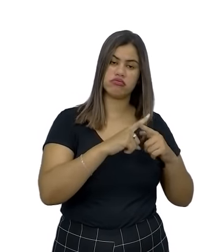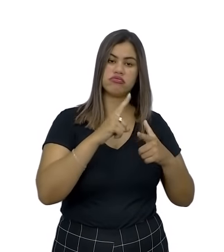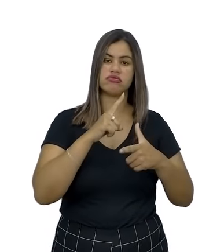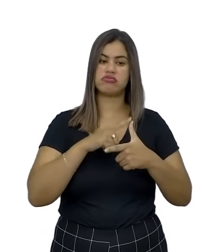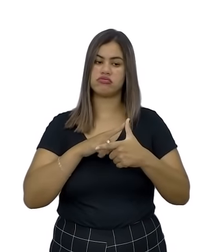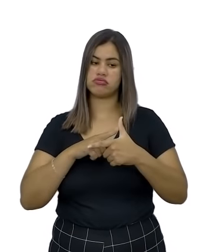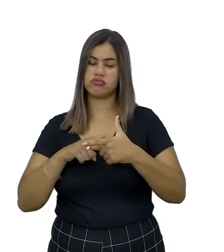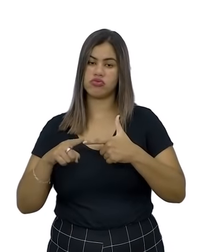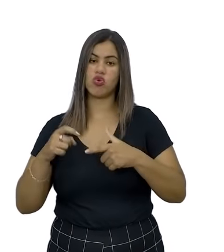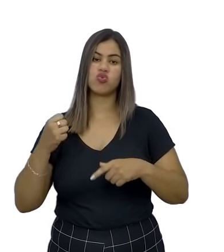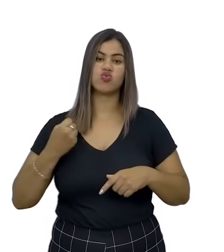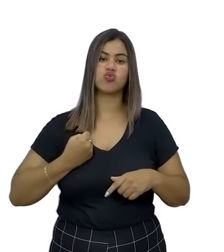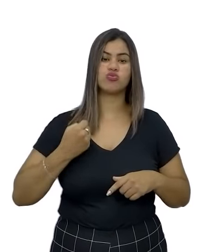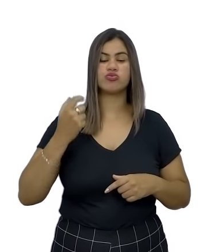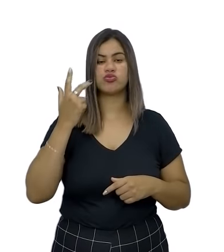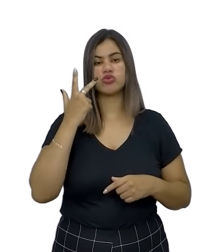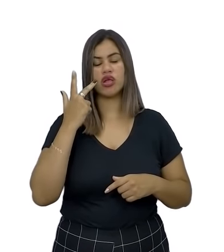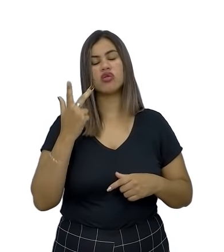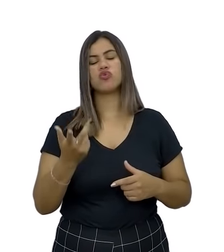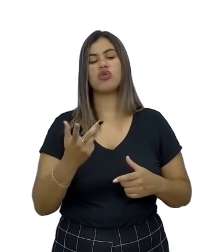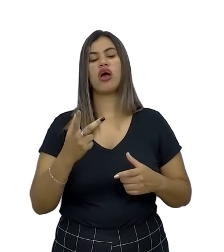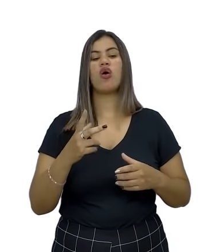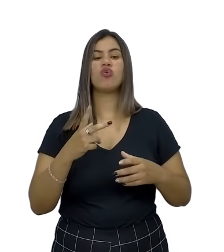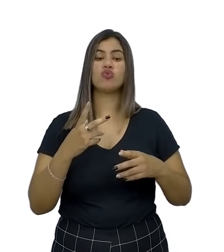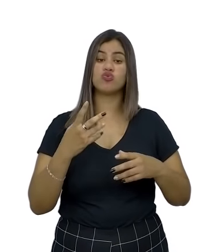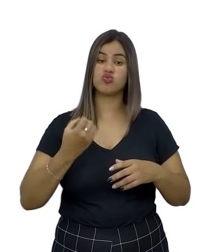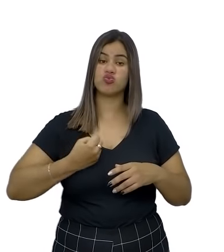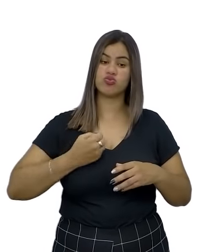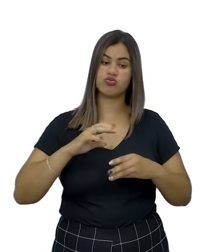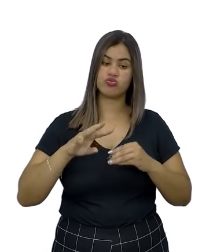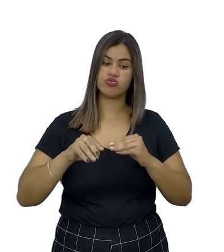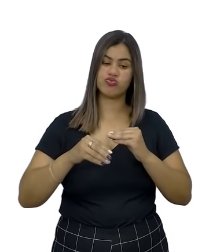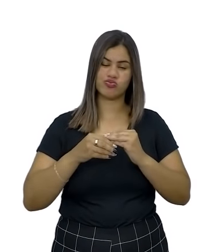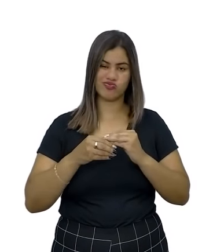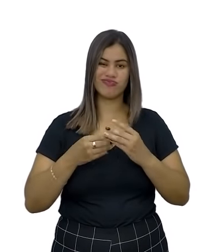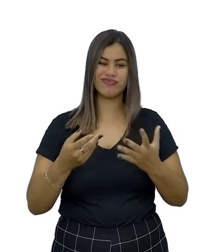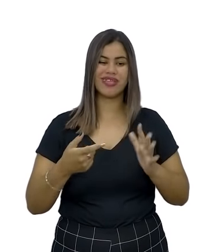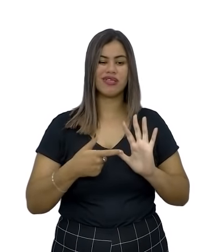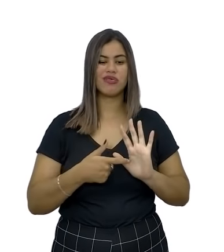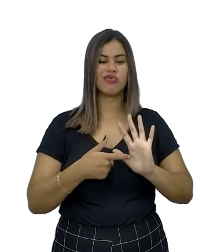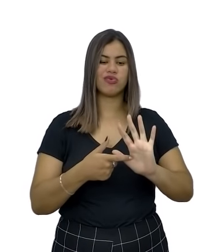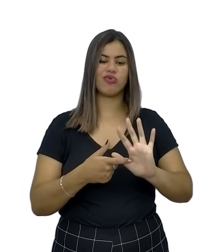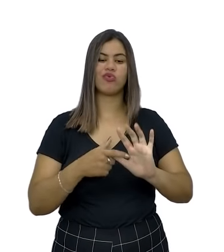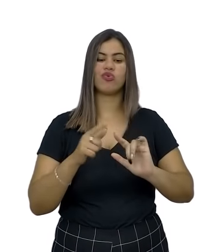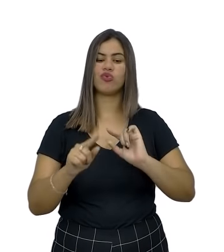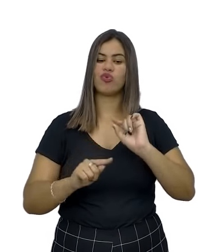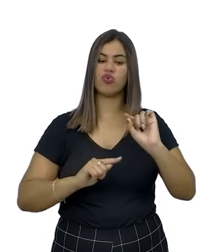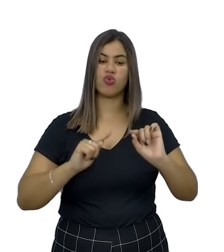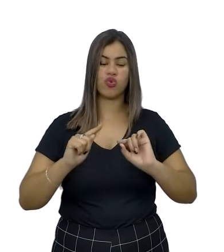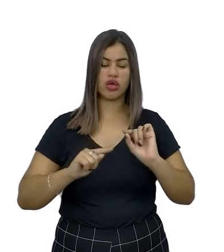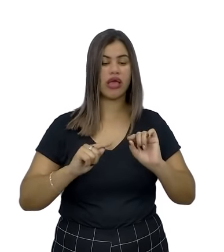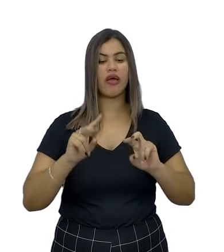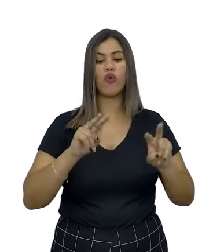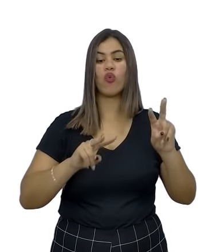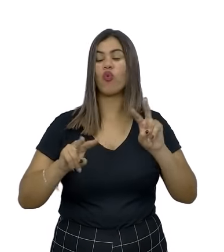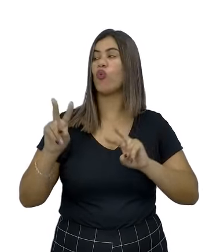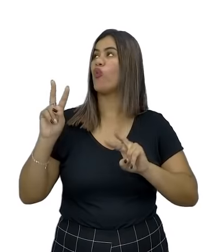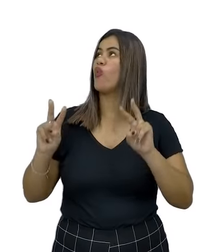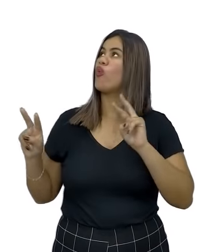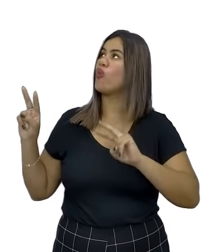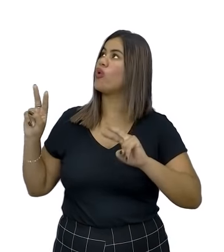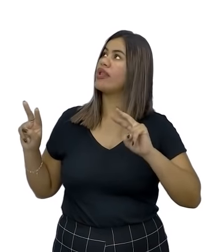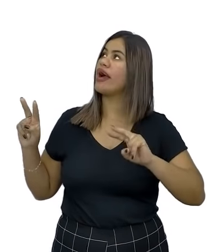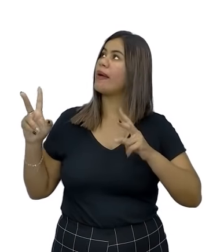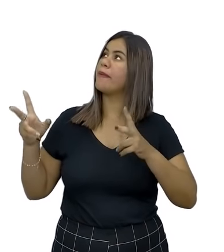números primos e compostos, tá? A gente trouxe isso só para a gente olhar para a habilidade e ver o que as